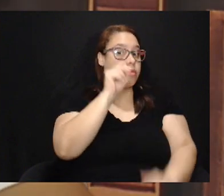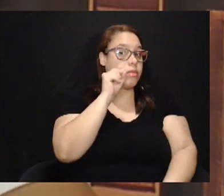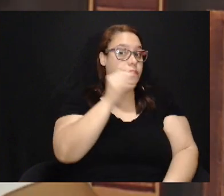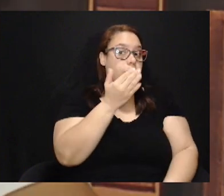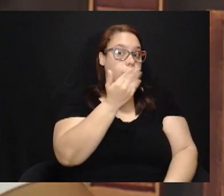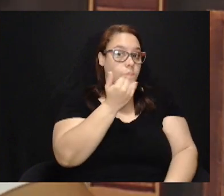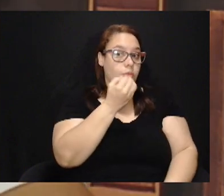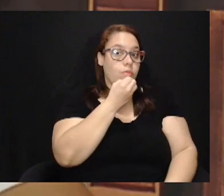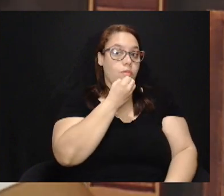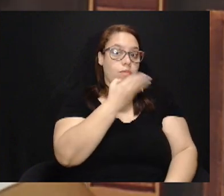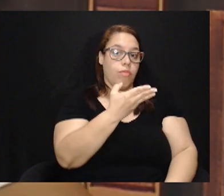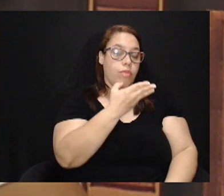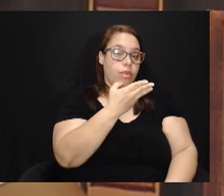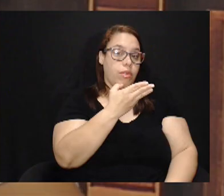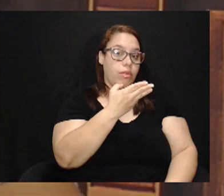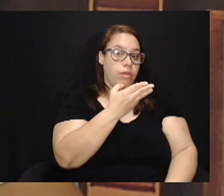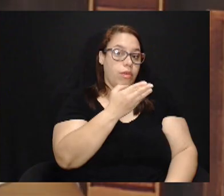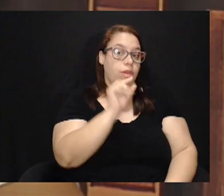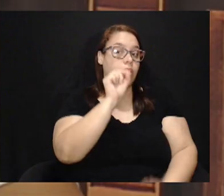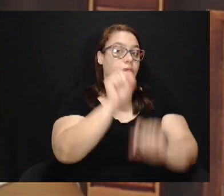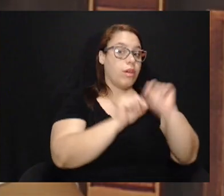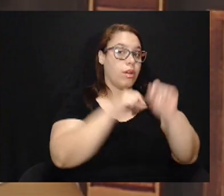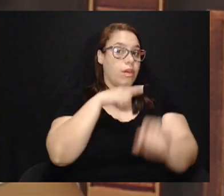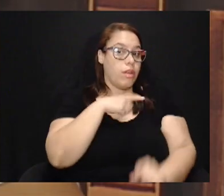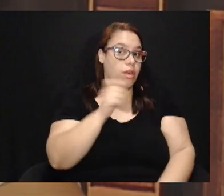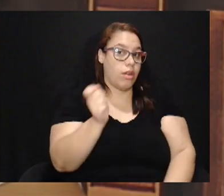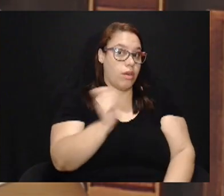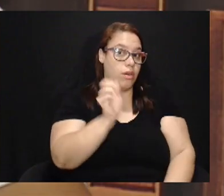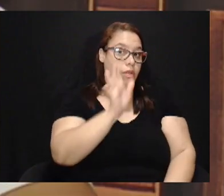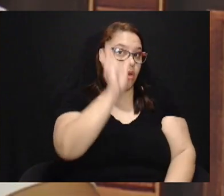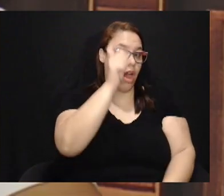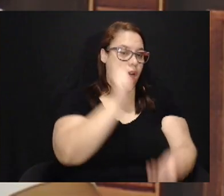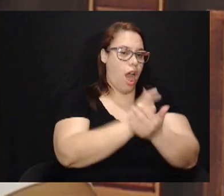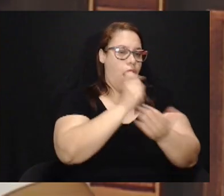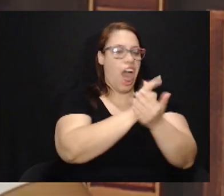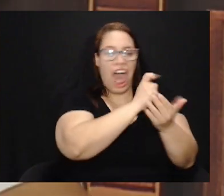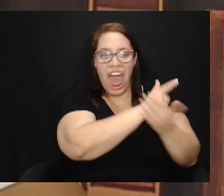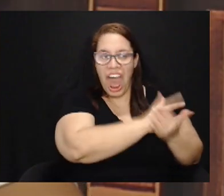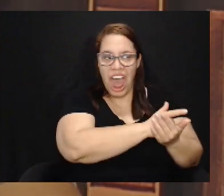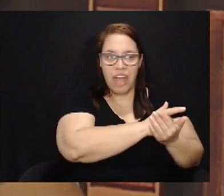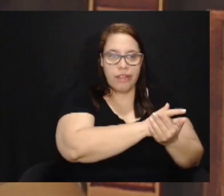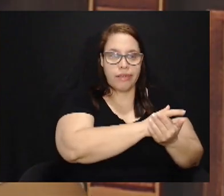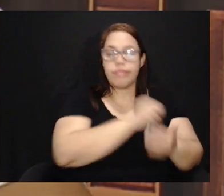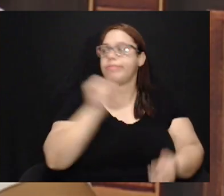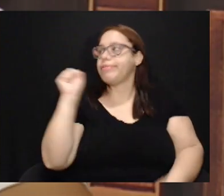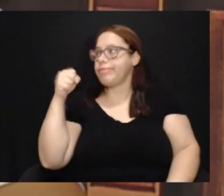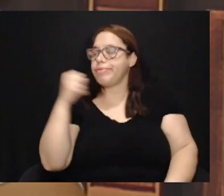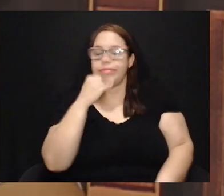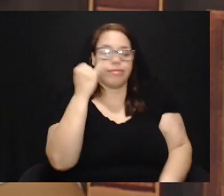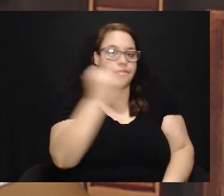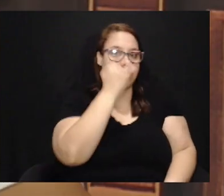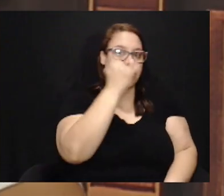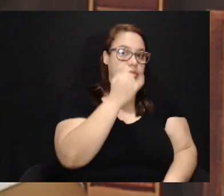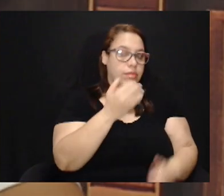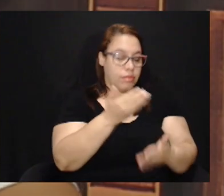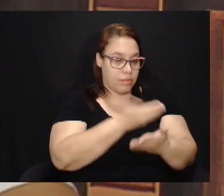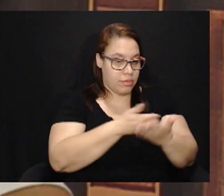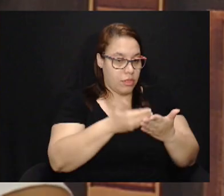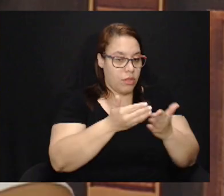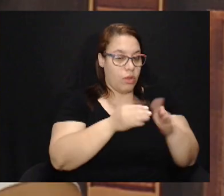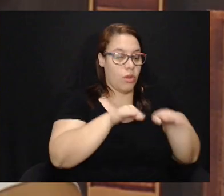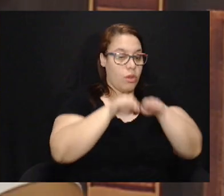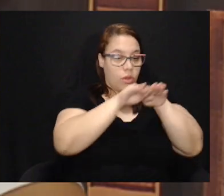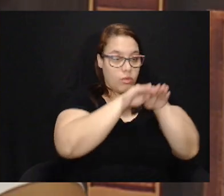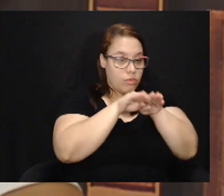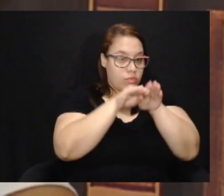não necessariamente quer dizer que você tem que gastar muito dinheiro para isso, tá? É importante que o prato seja equilibrado, que tenha ali a